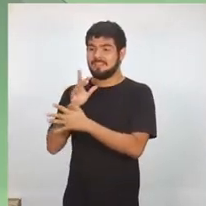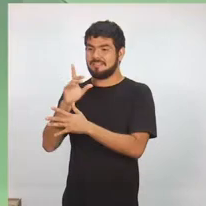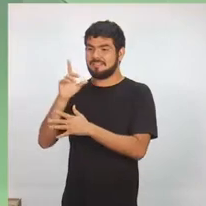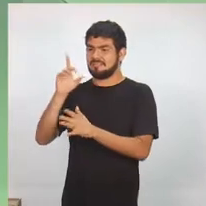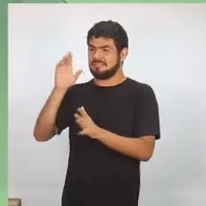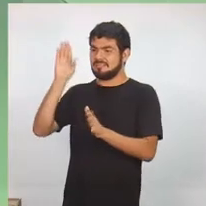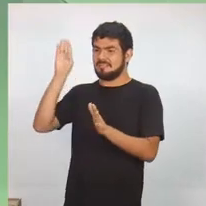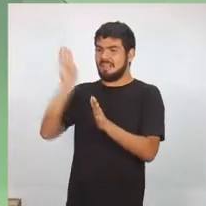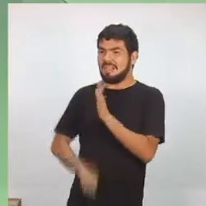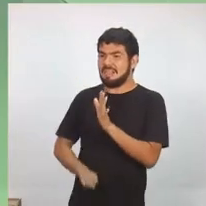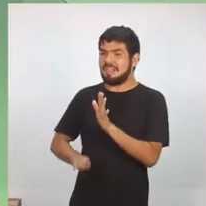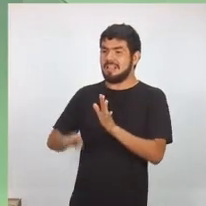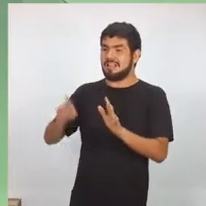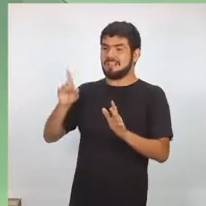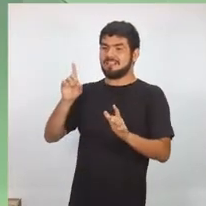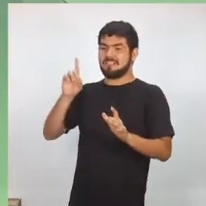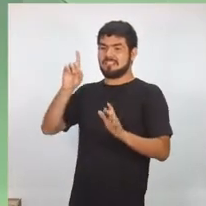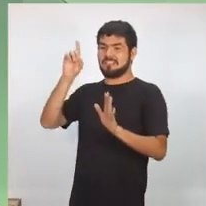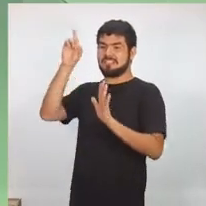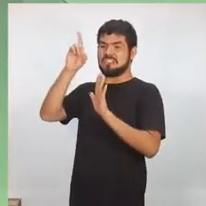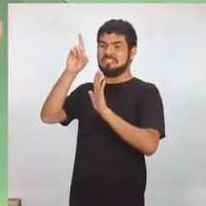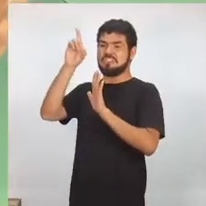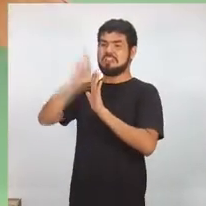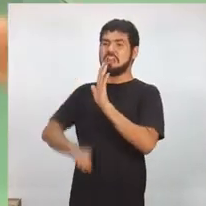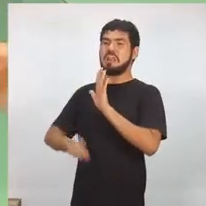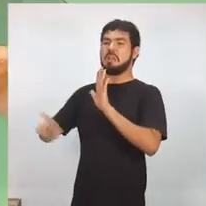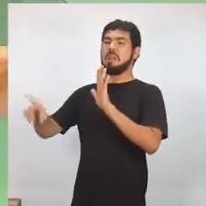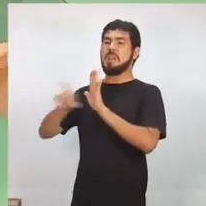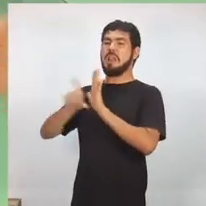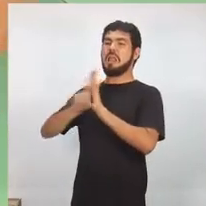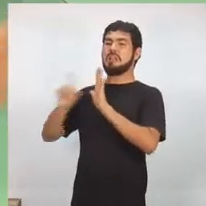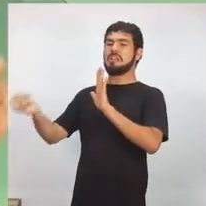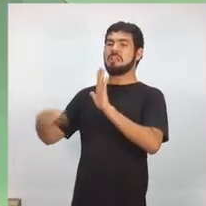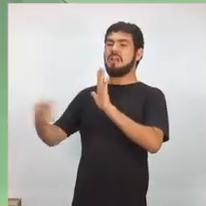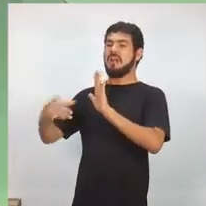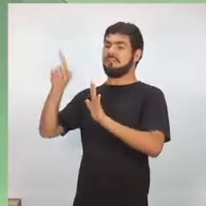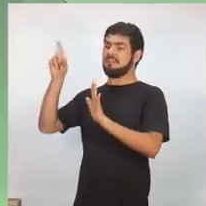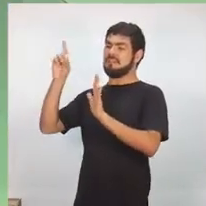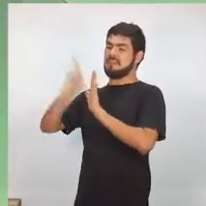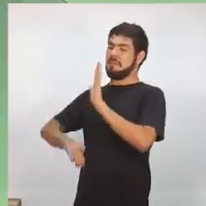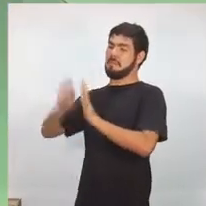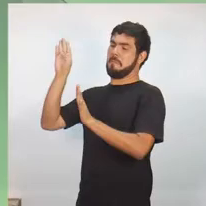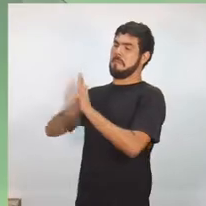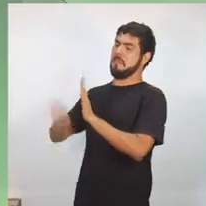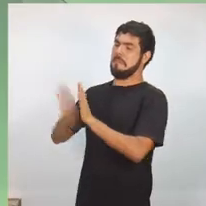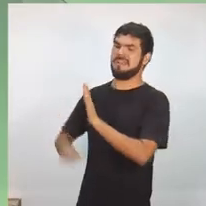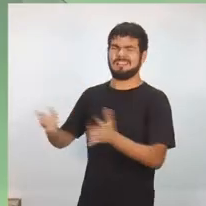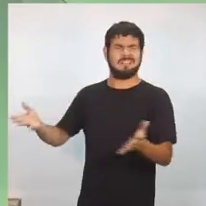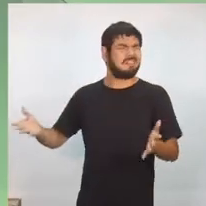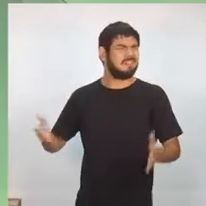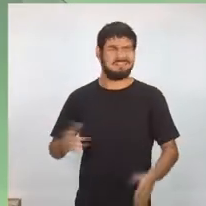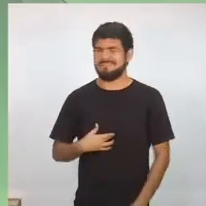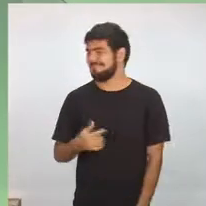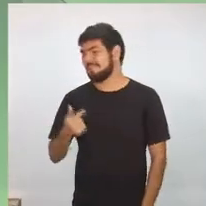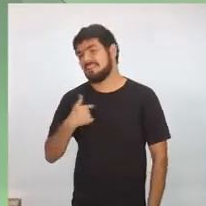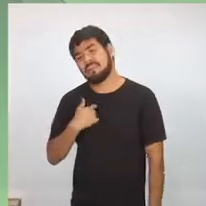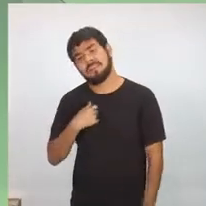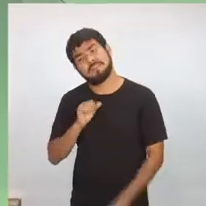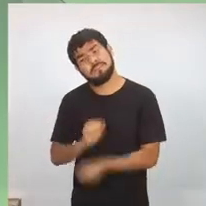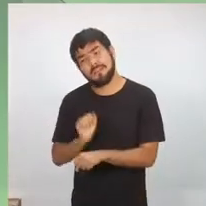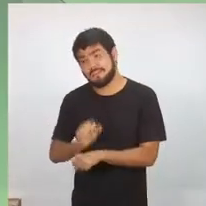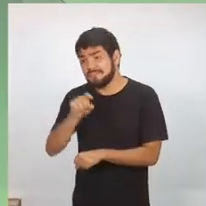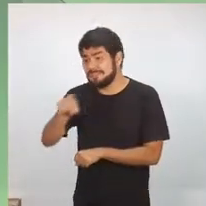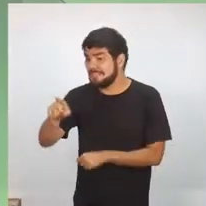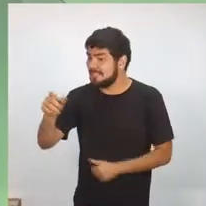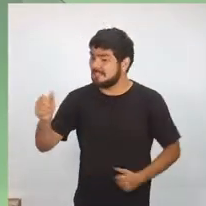do trabalhador para gerar ainda mais privilégios para meia dúzia. Portanto, eu espero que você acompanhe comigo